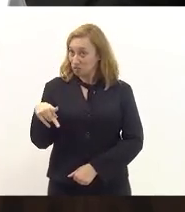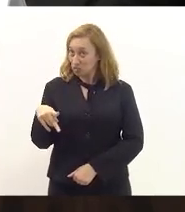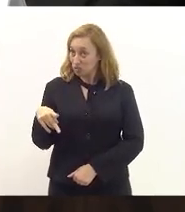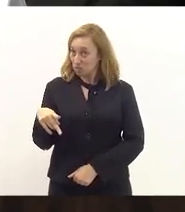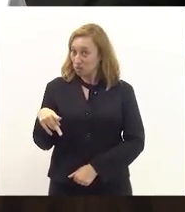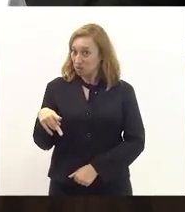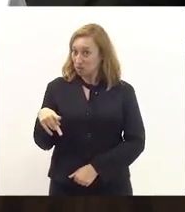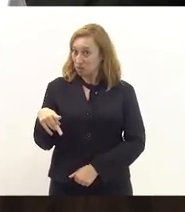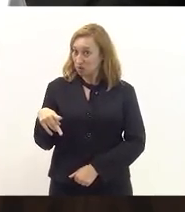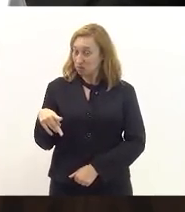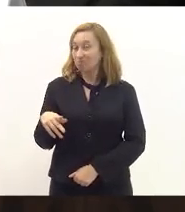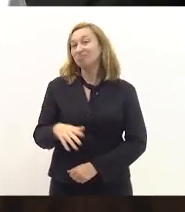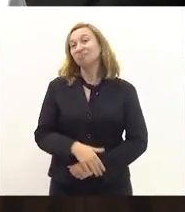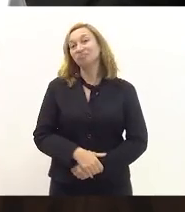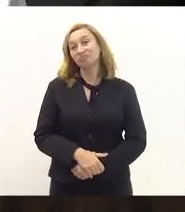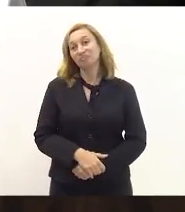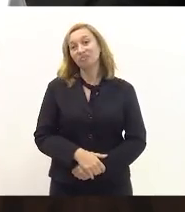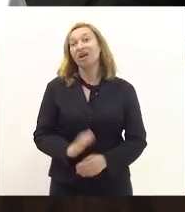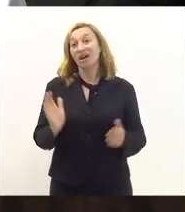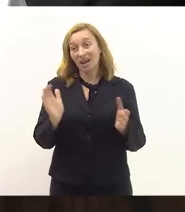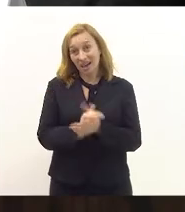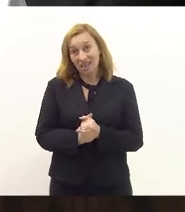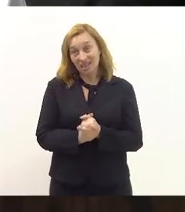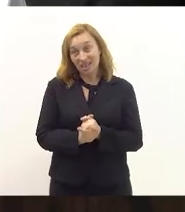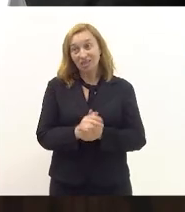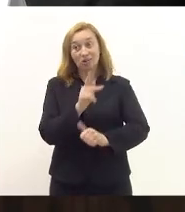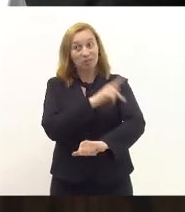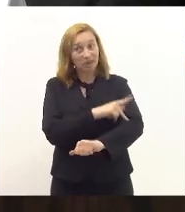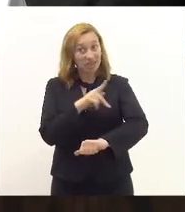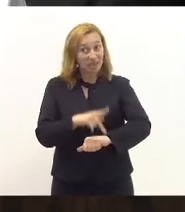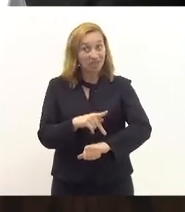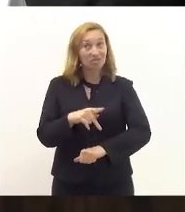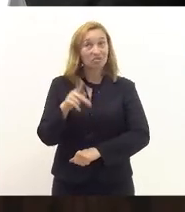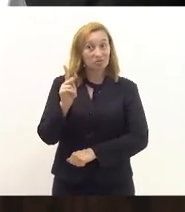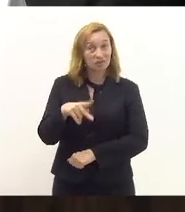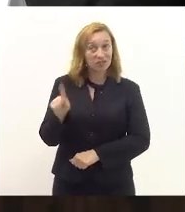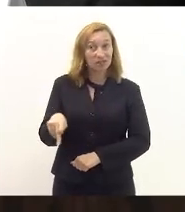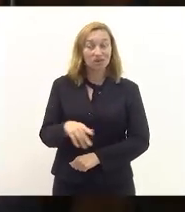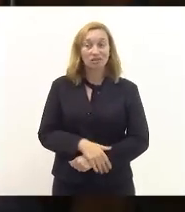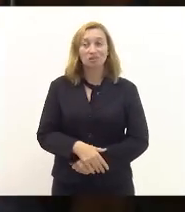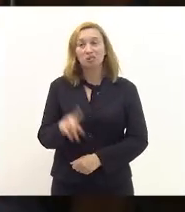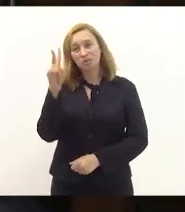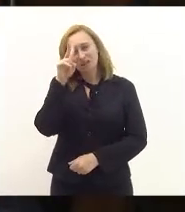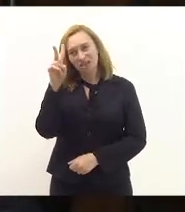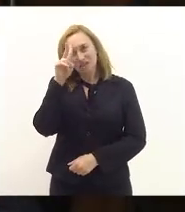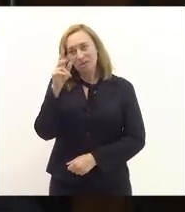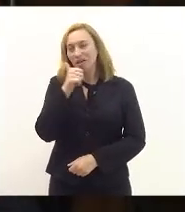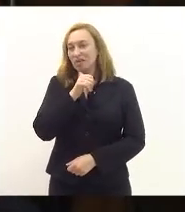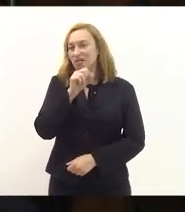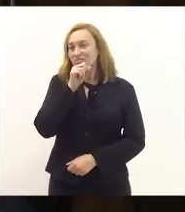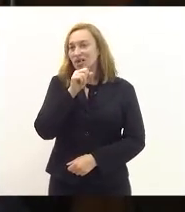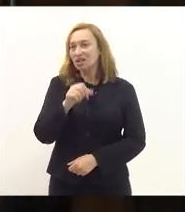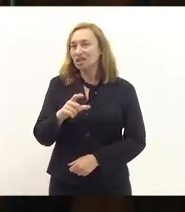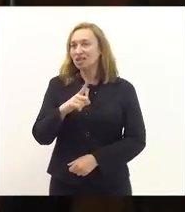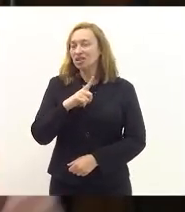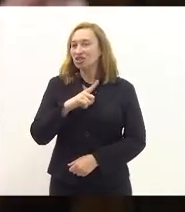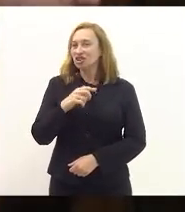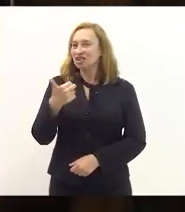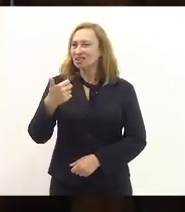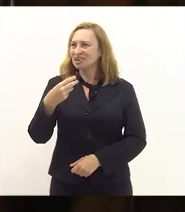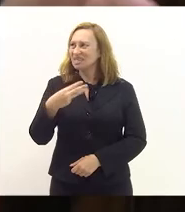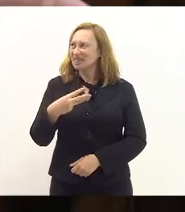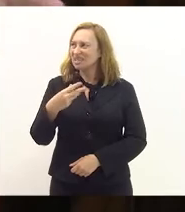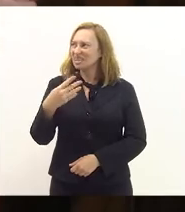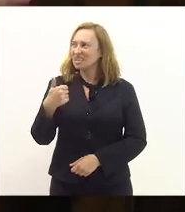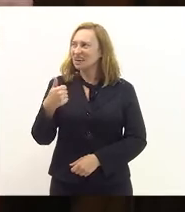de professores, casado com uma pedagoga e uma professora, eu me lembro que a minha mãe, eu tinha 13, 14 anos, eu ia